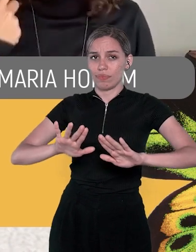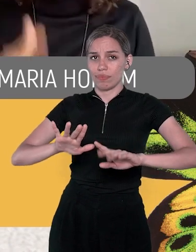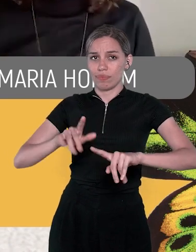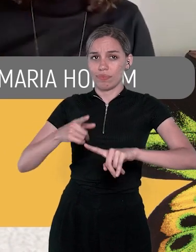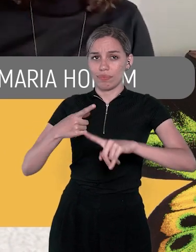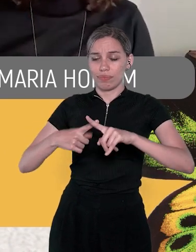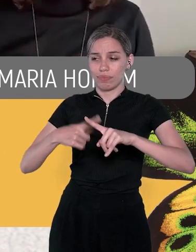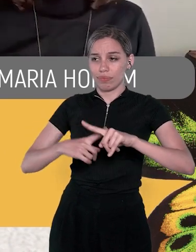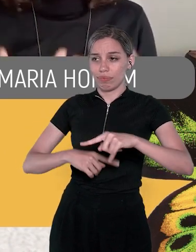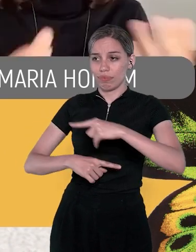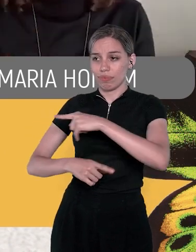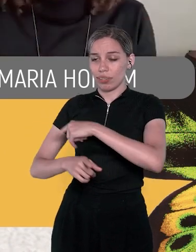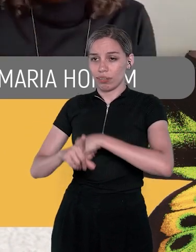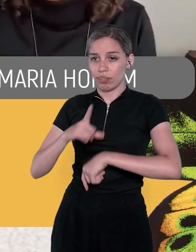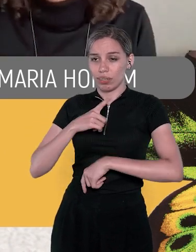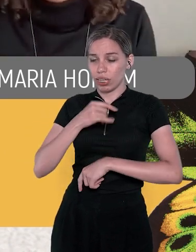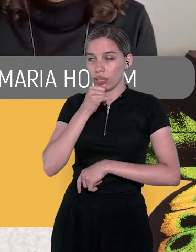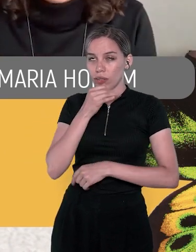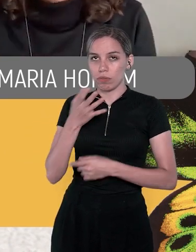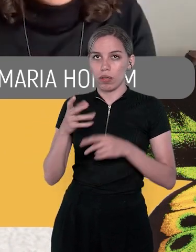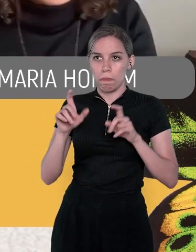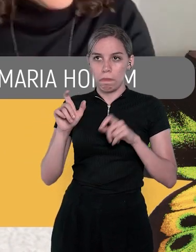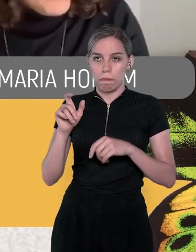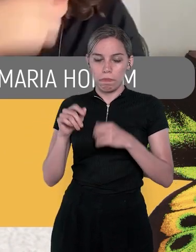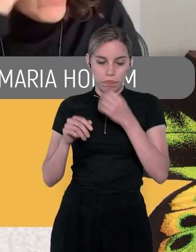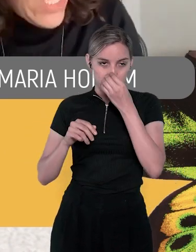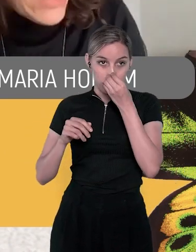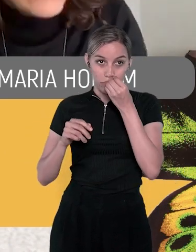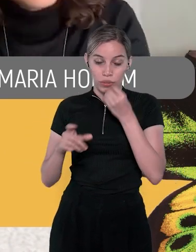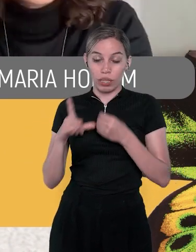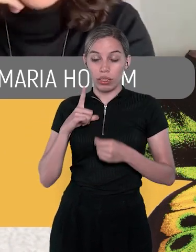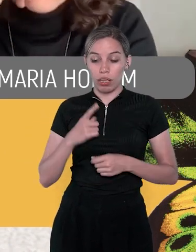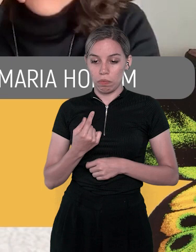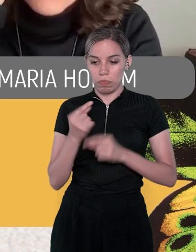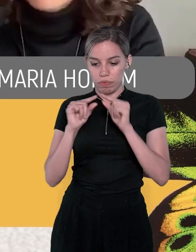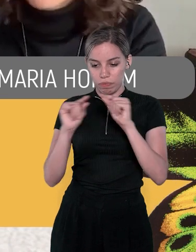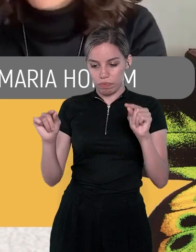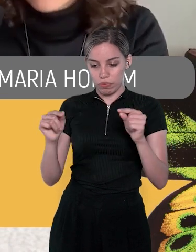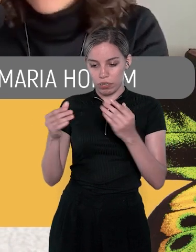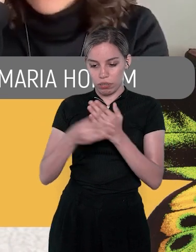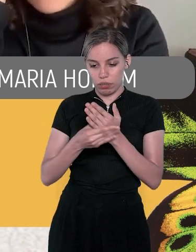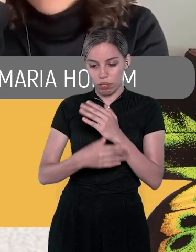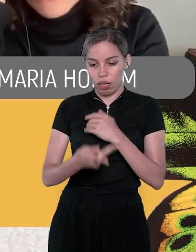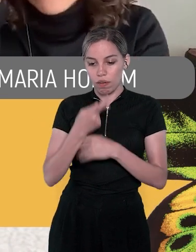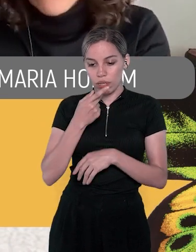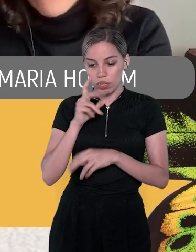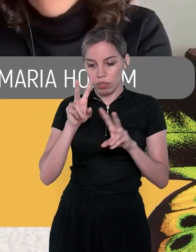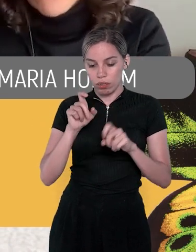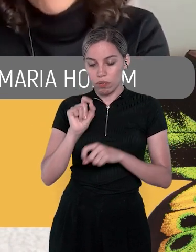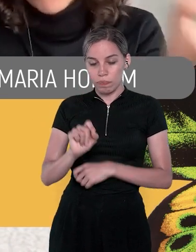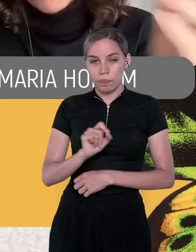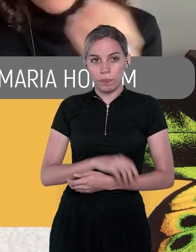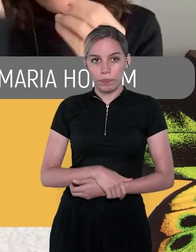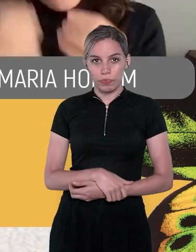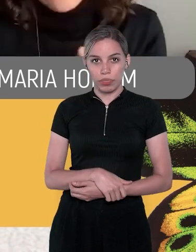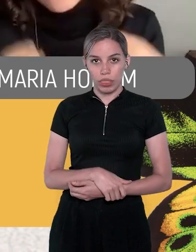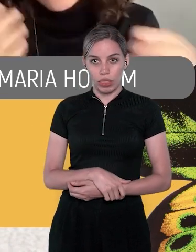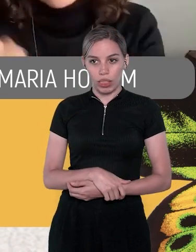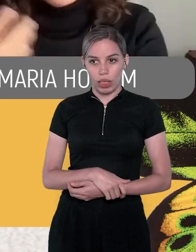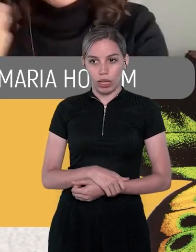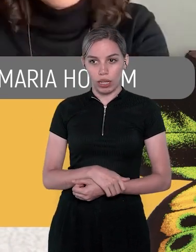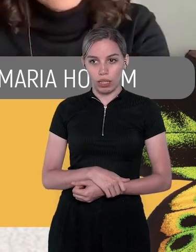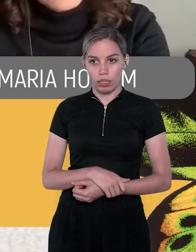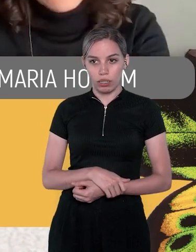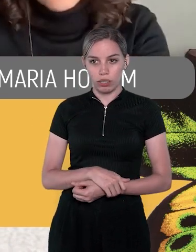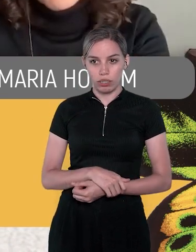um ódio, e aí você tem até uma frase que você diz, né, que justamente